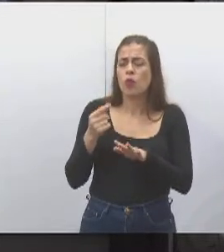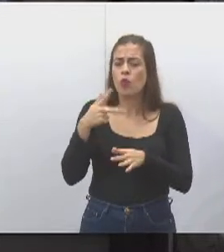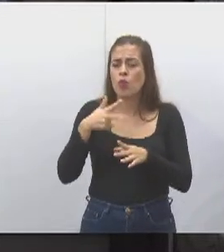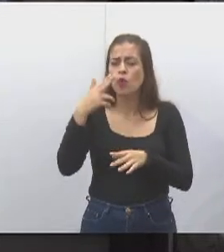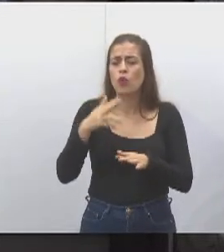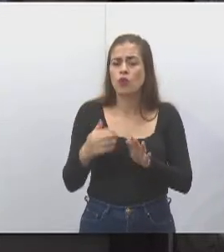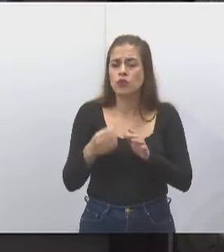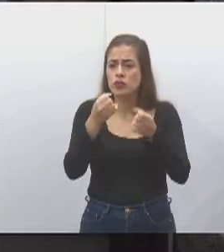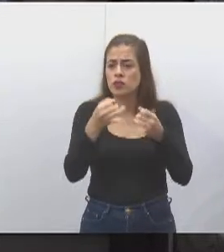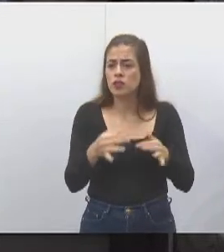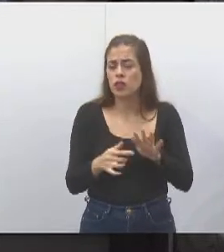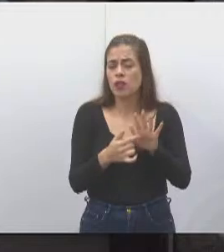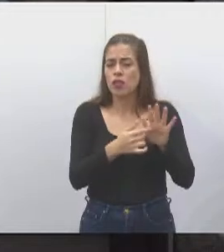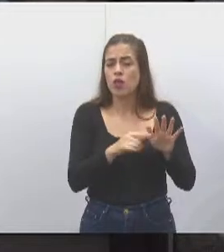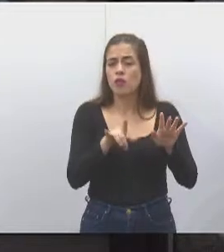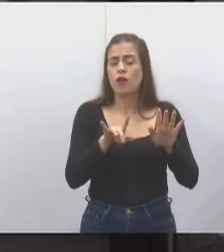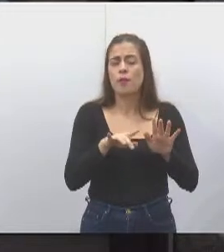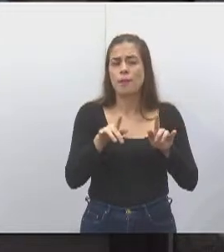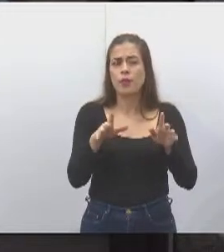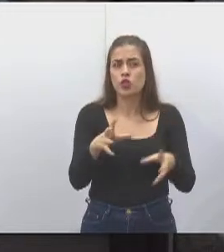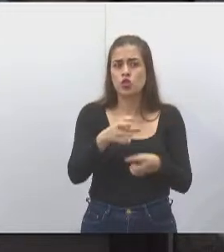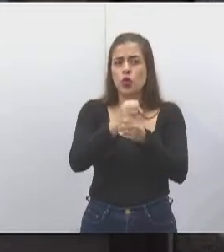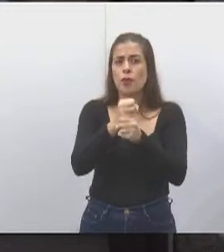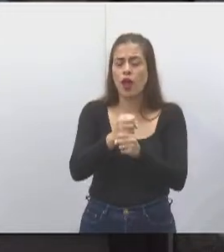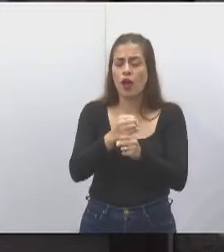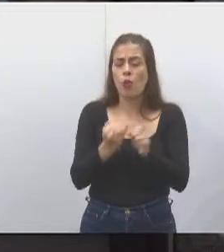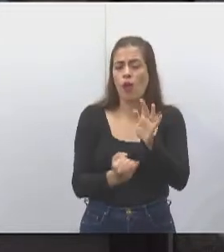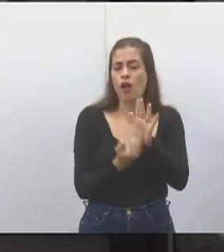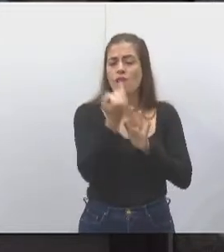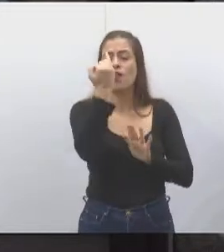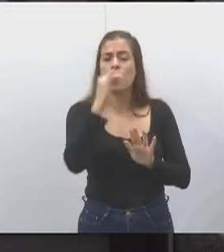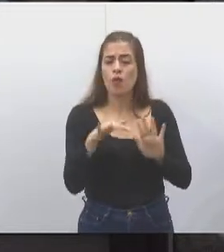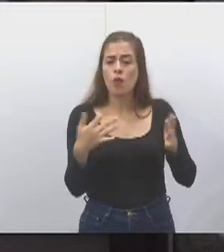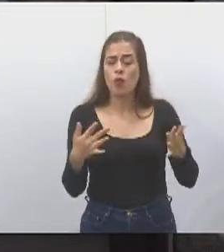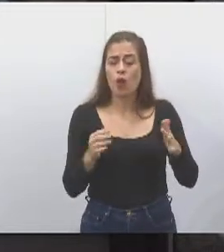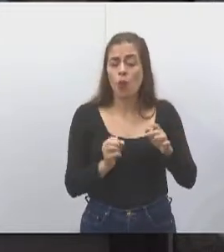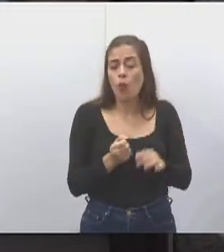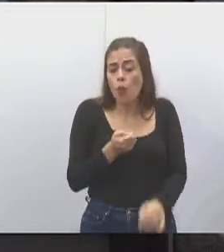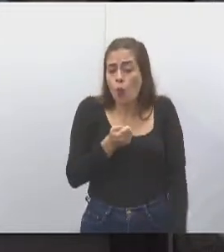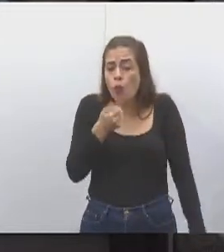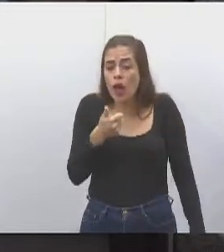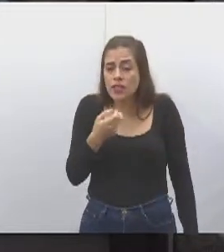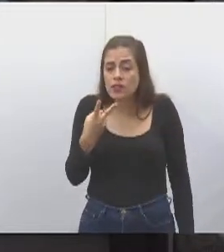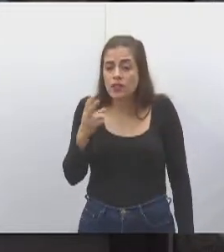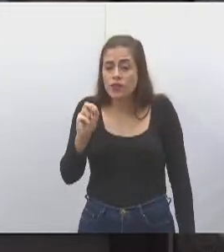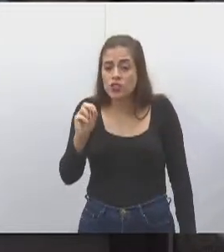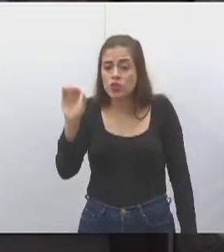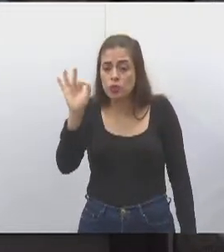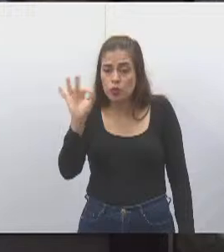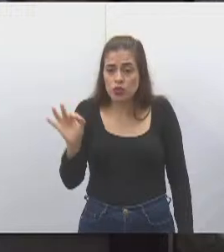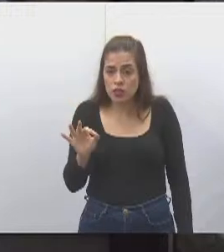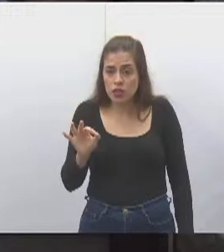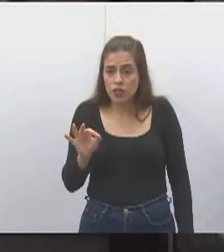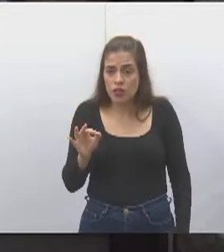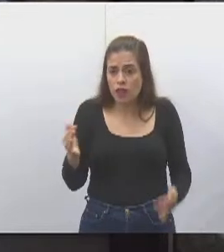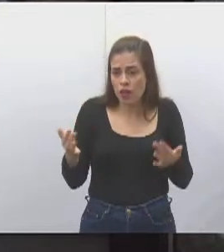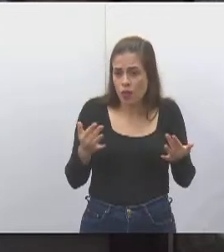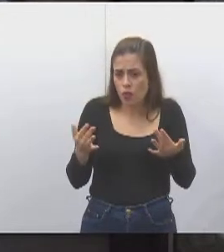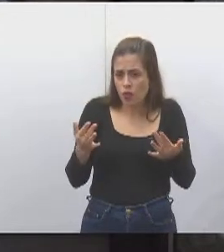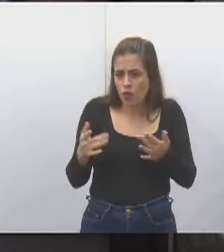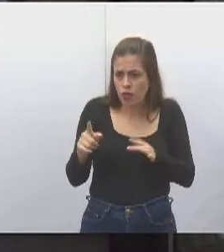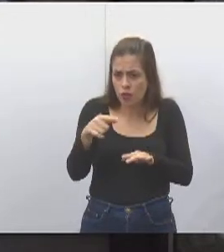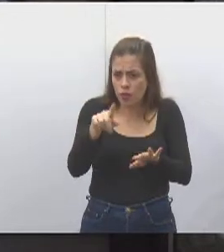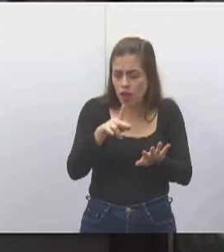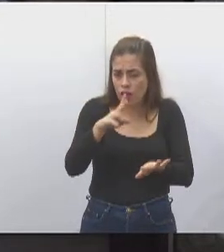Mas se a gente somar isso com o valor de inflação, então a gente pode colocar um corte de quase 20%, né? Então, fazendo a analogia ali que a